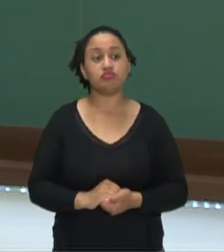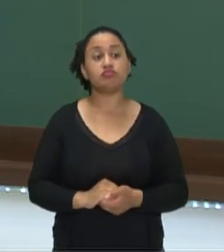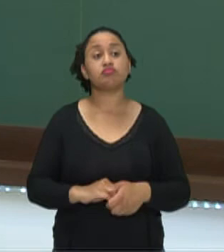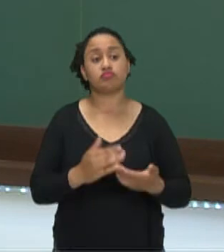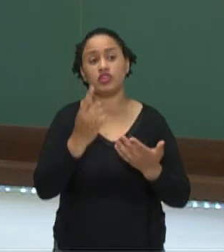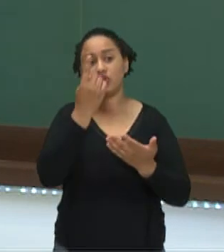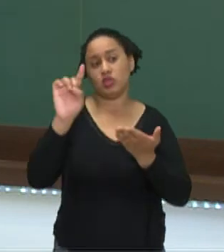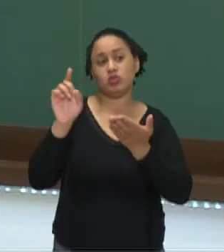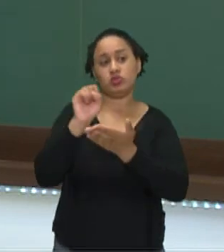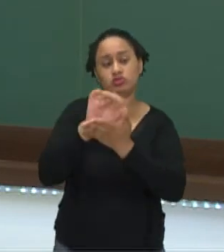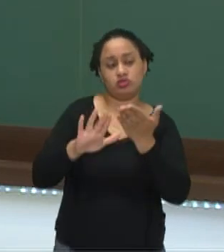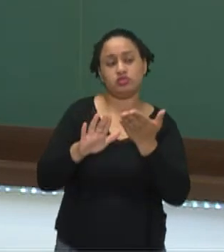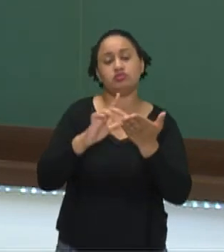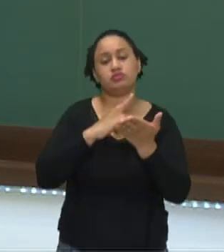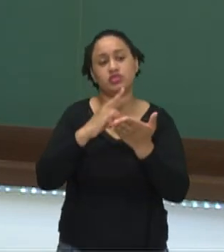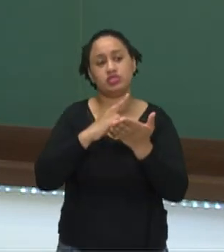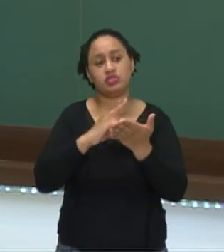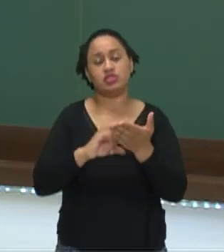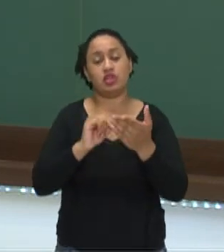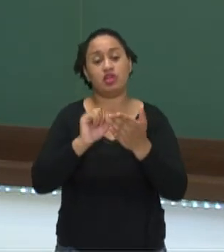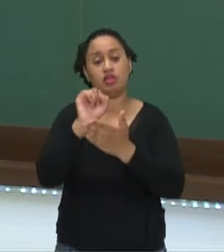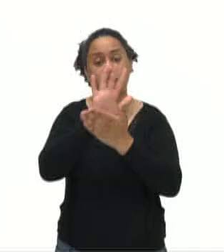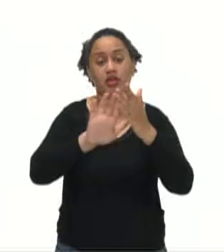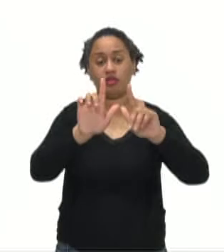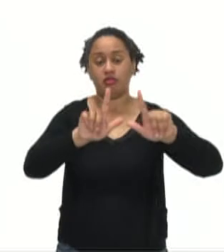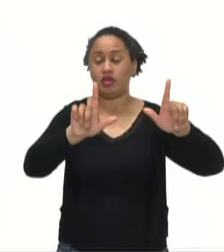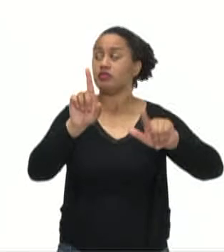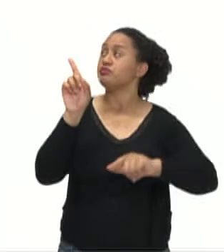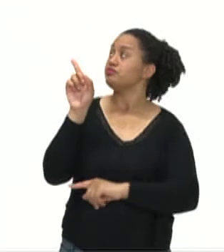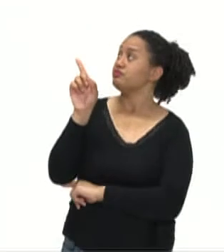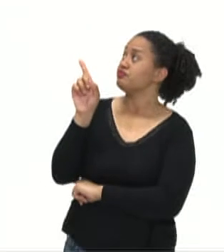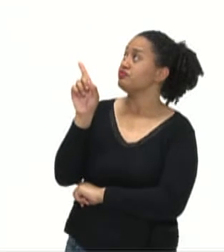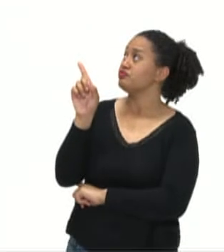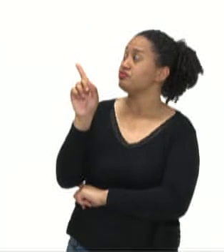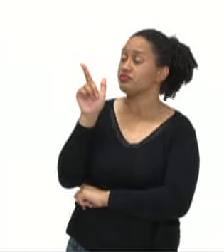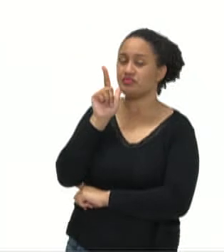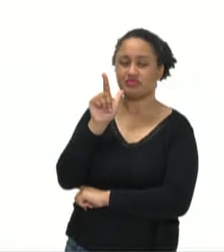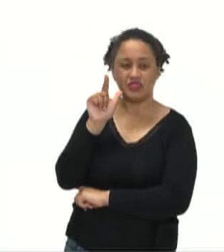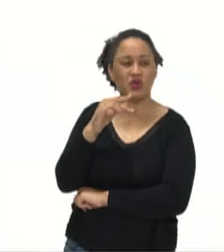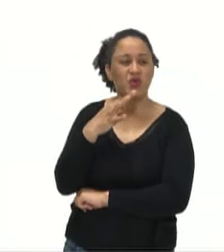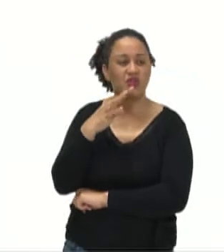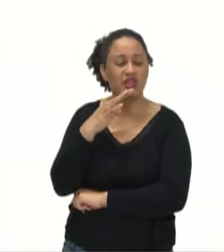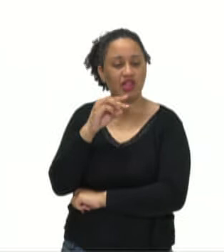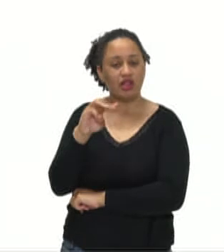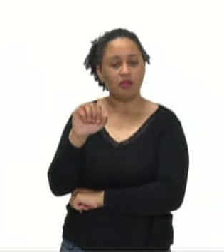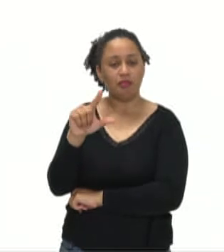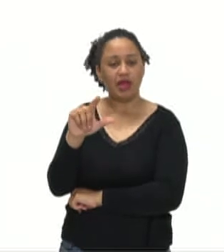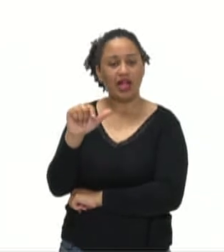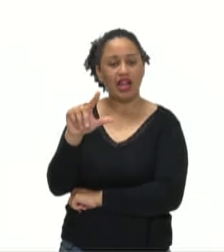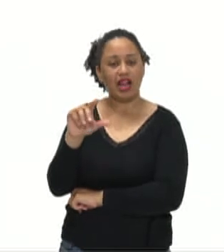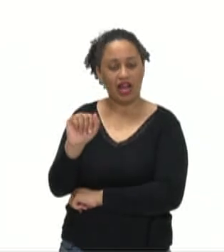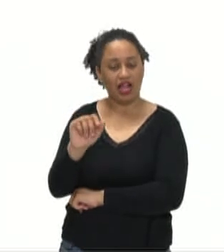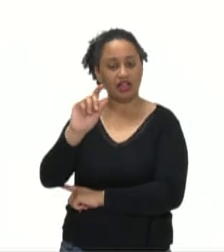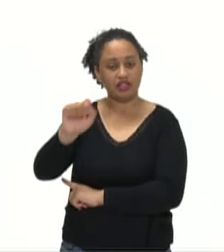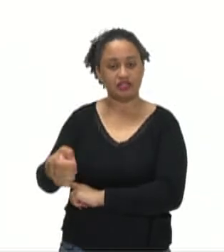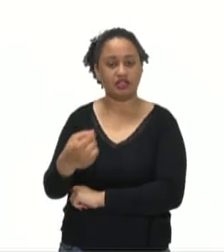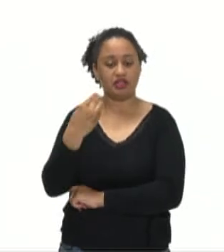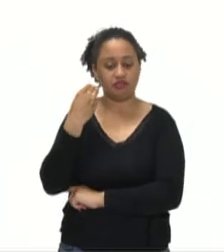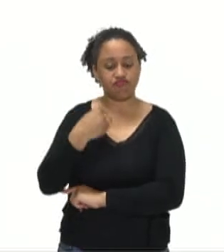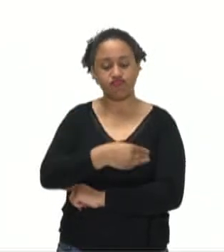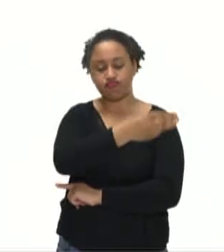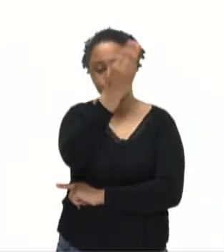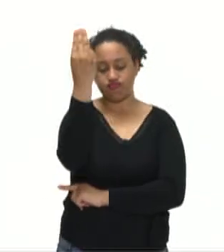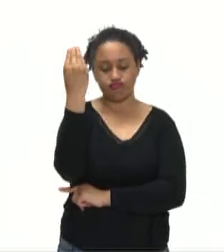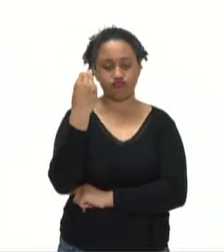Nessa última atividade, aqui é uma imagem dessa mulher, você já conhece ela? Malala Yousafzai. Ela é